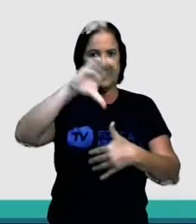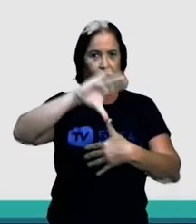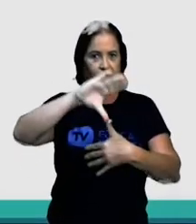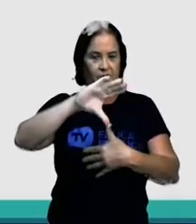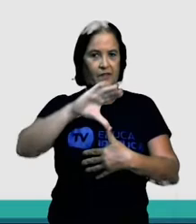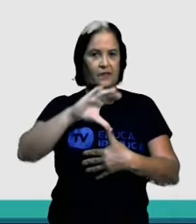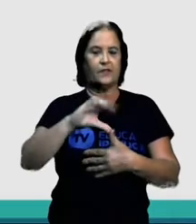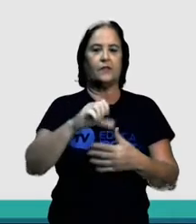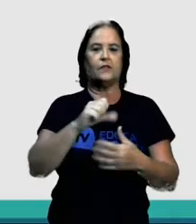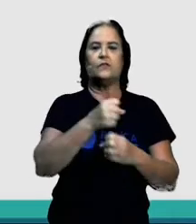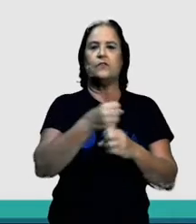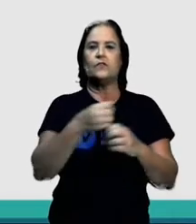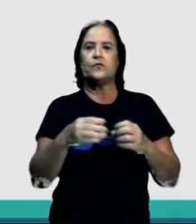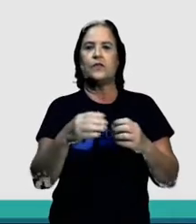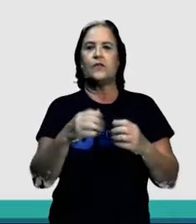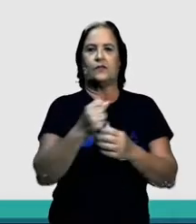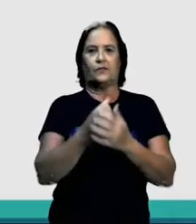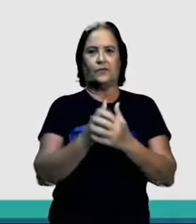os aspectos físicos.